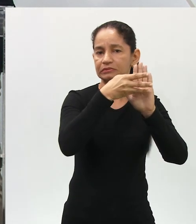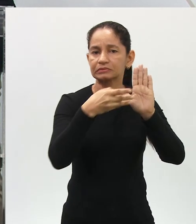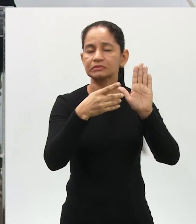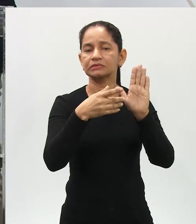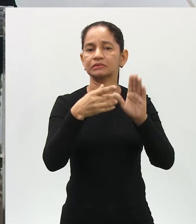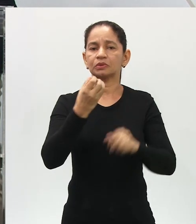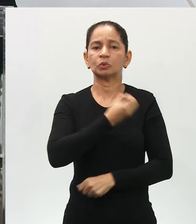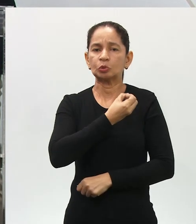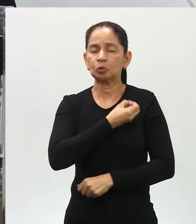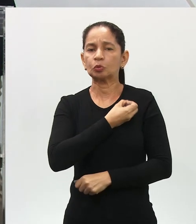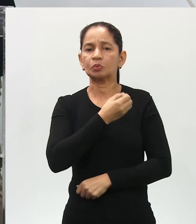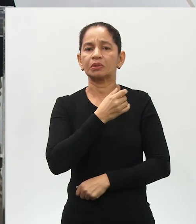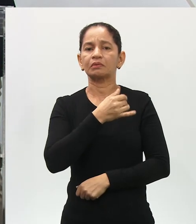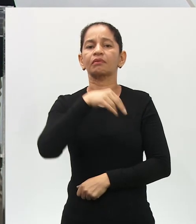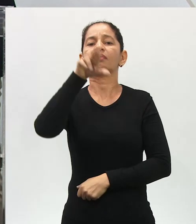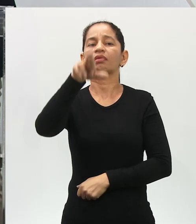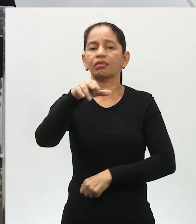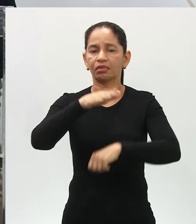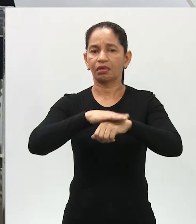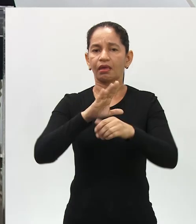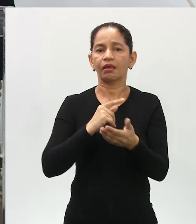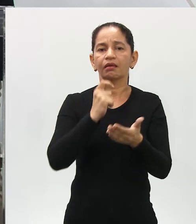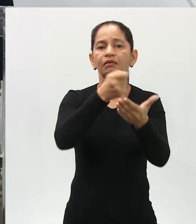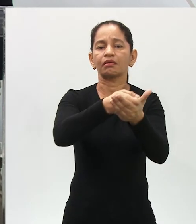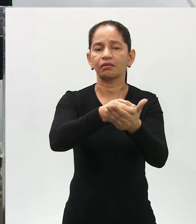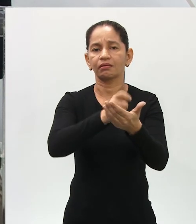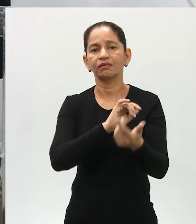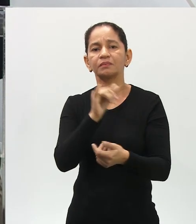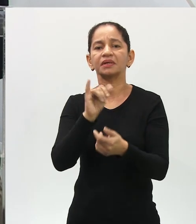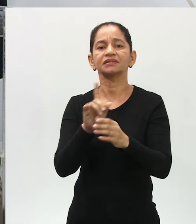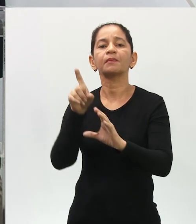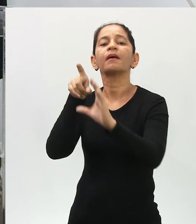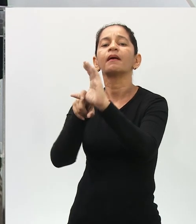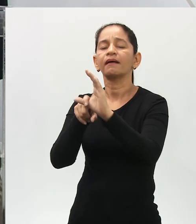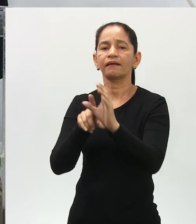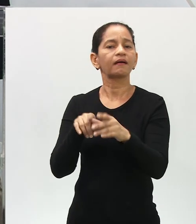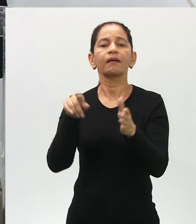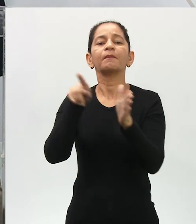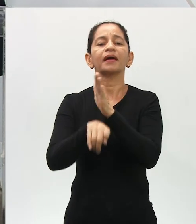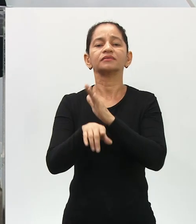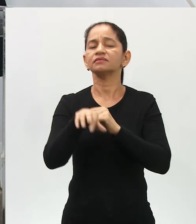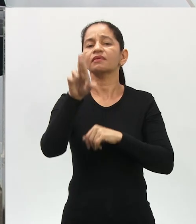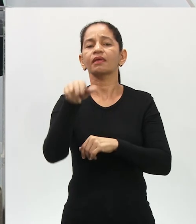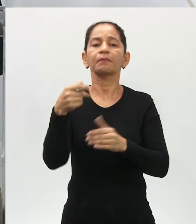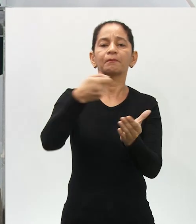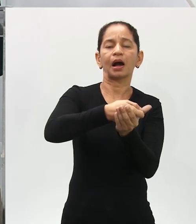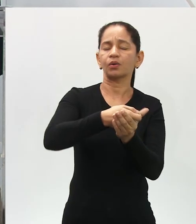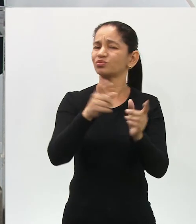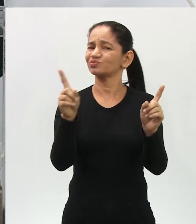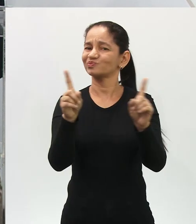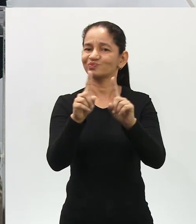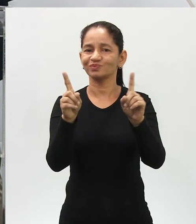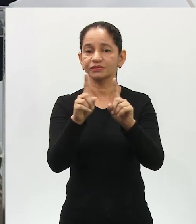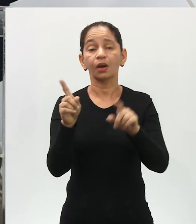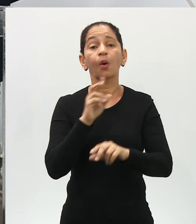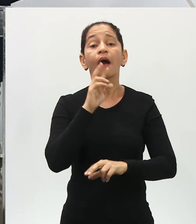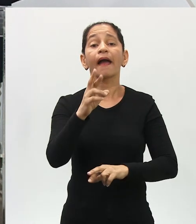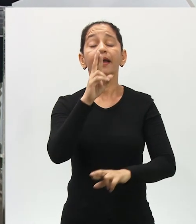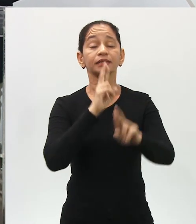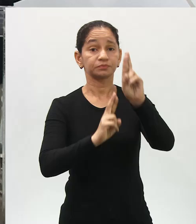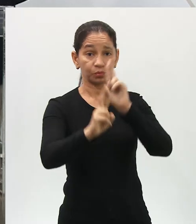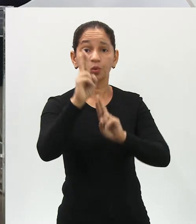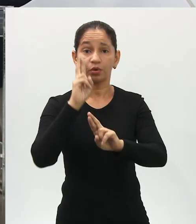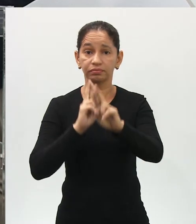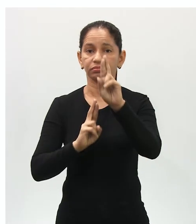indicação de quem recebe o dinheiro e com que gasta, para mostrar quais são os resultados que esses órgãos